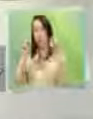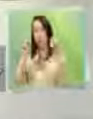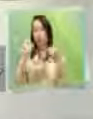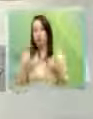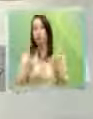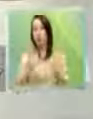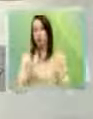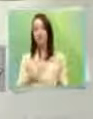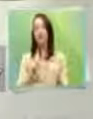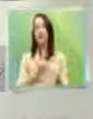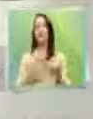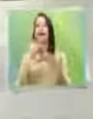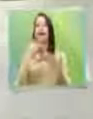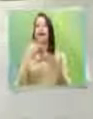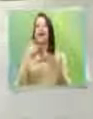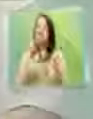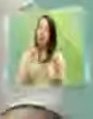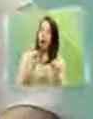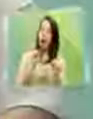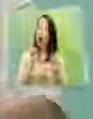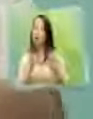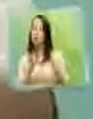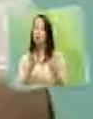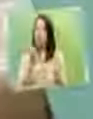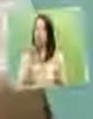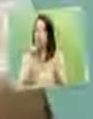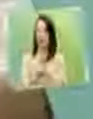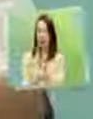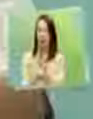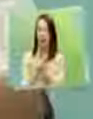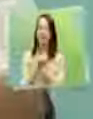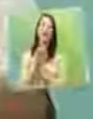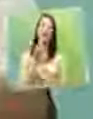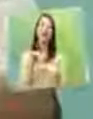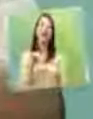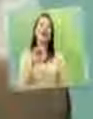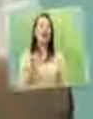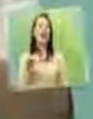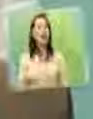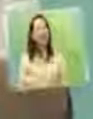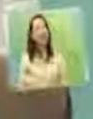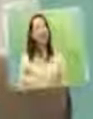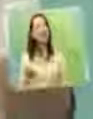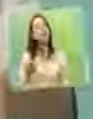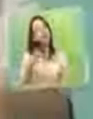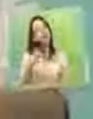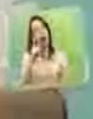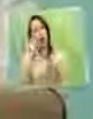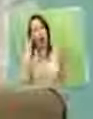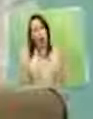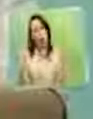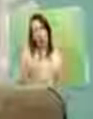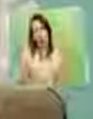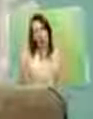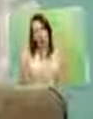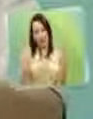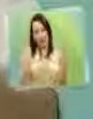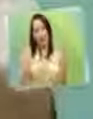dessa, eu estou me lembrando, essa questão da Grécia. O que pode acontecer é... O que eu penso é